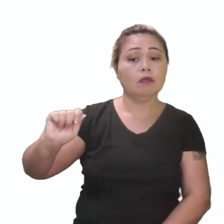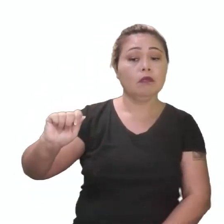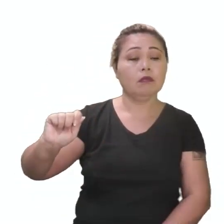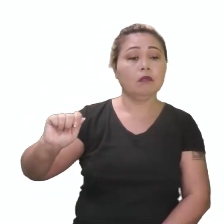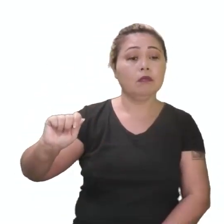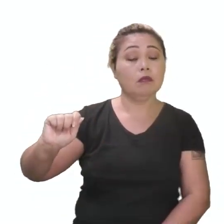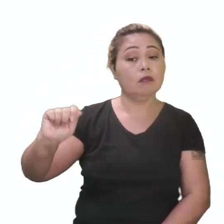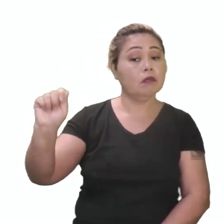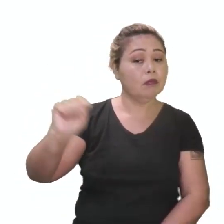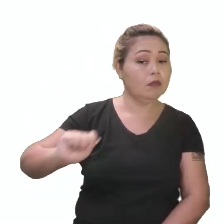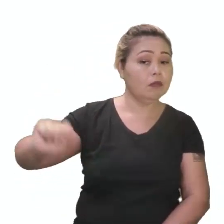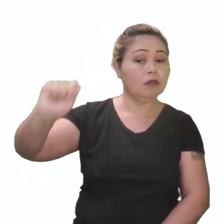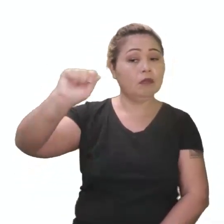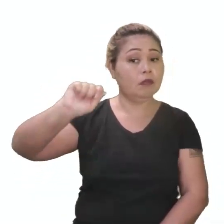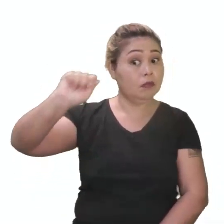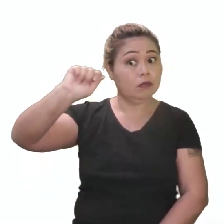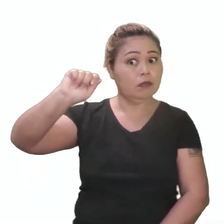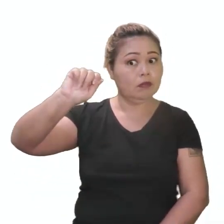A de